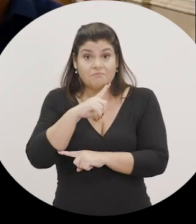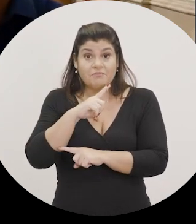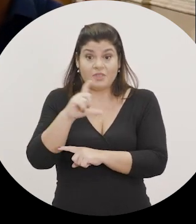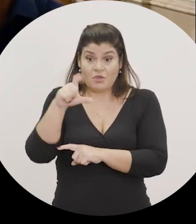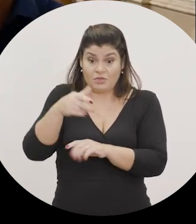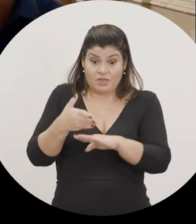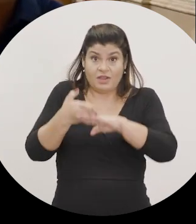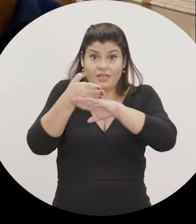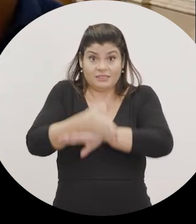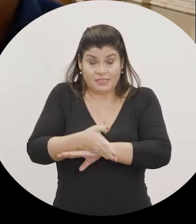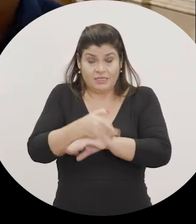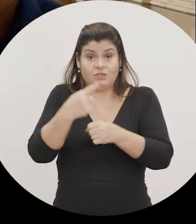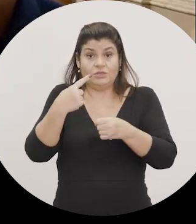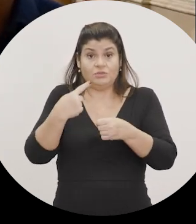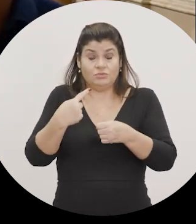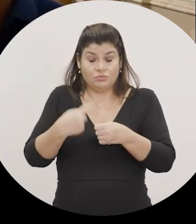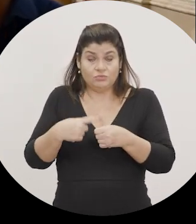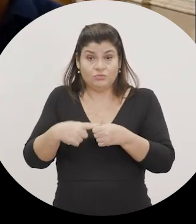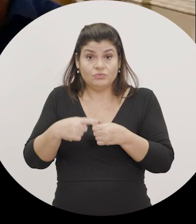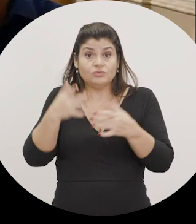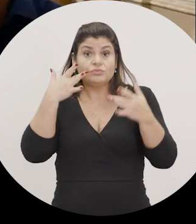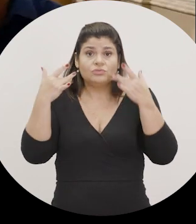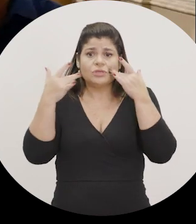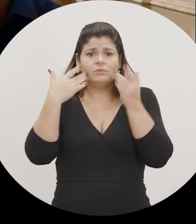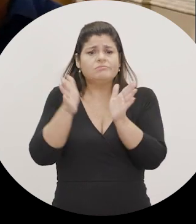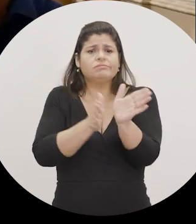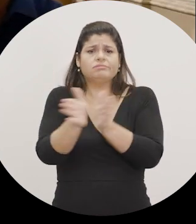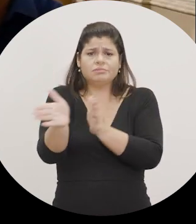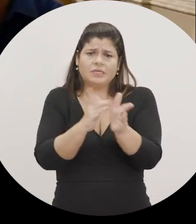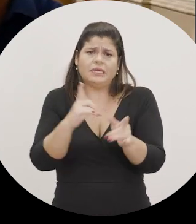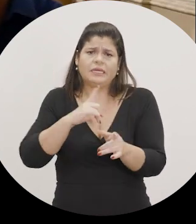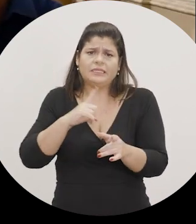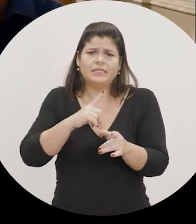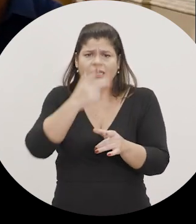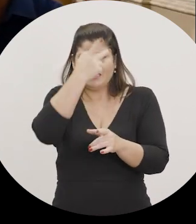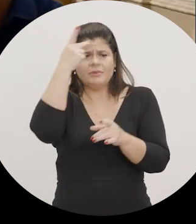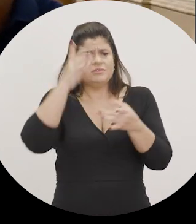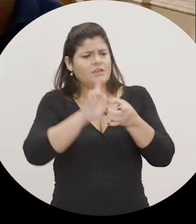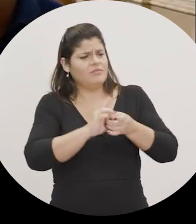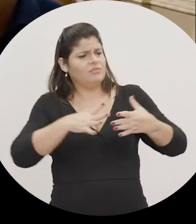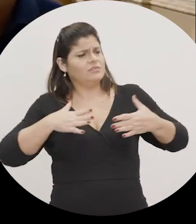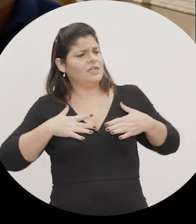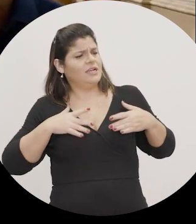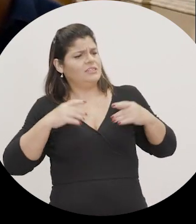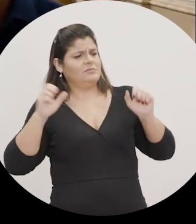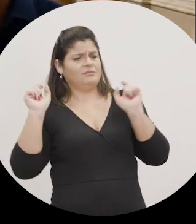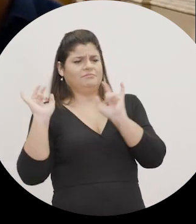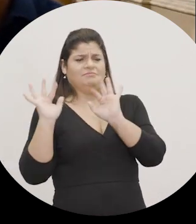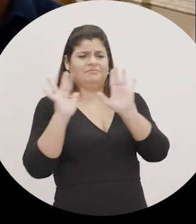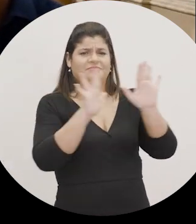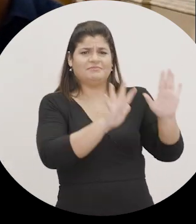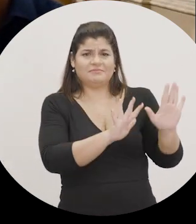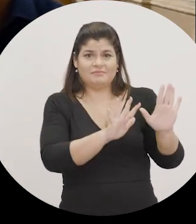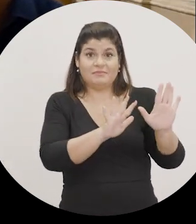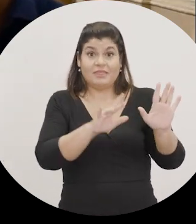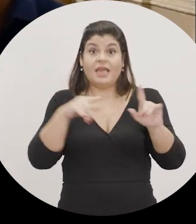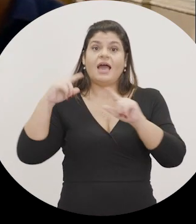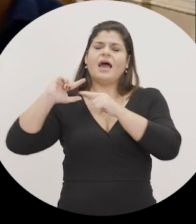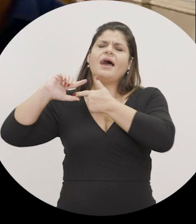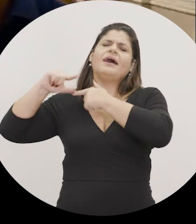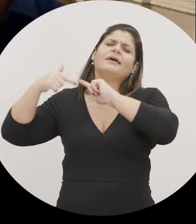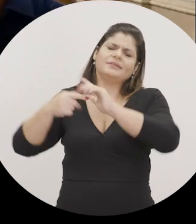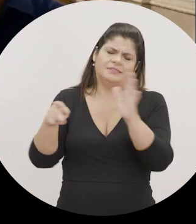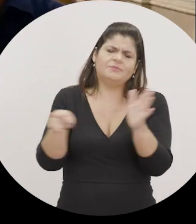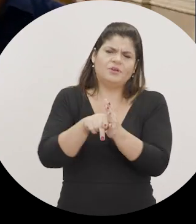né? Os ingressos no Teatro Municipal são muito acessíveis, as pessoas se sentem à vontade de entrar. Então a gente herança tem... do Mário de Andrade,